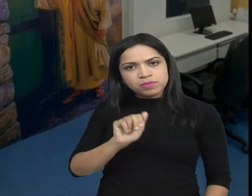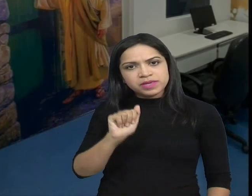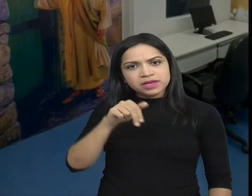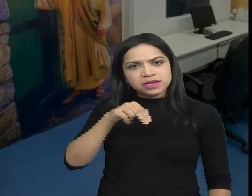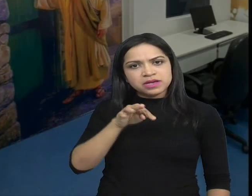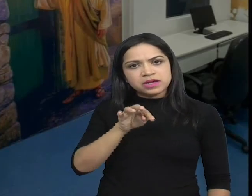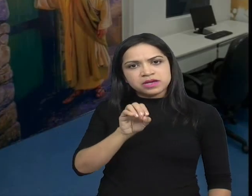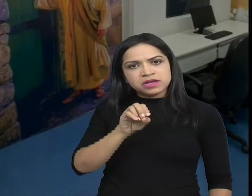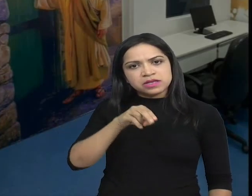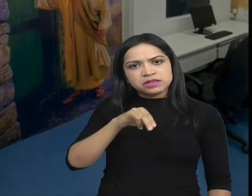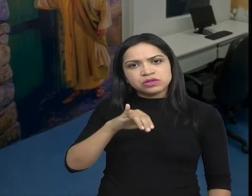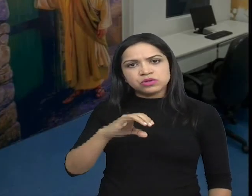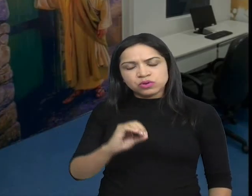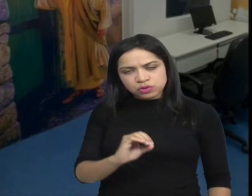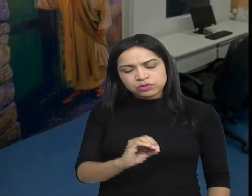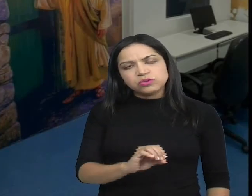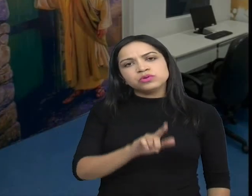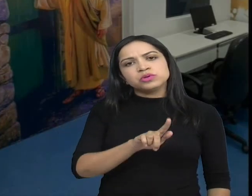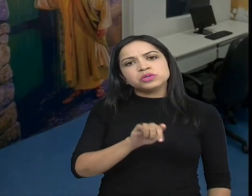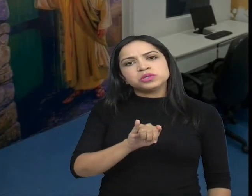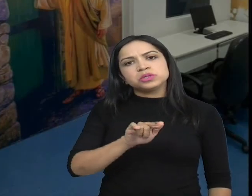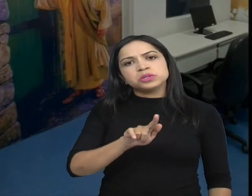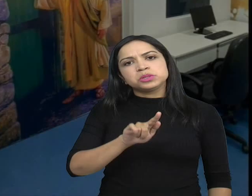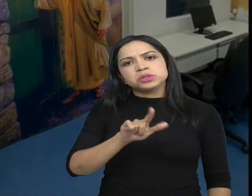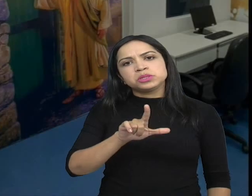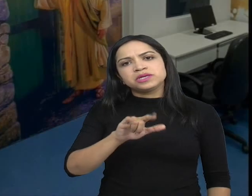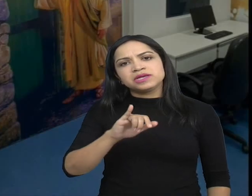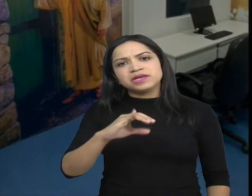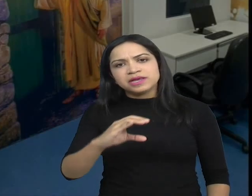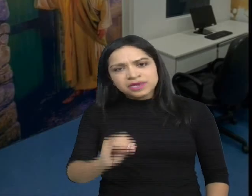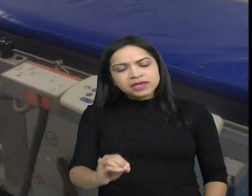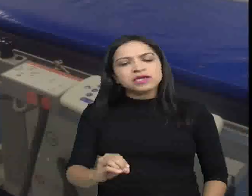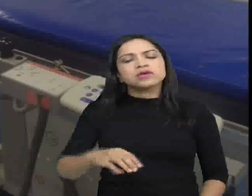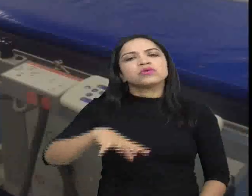dessa veia, que a gente tem no Hospital Municipal aqui dessa cidade.